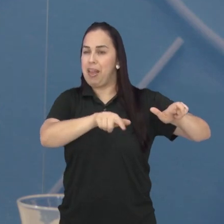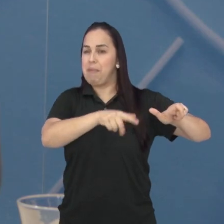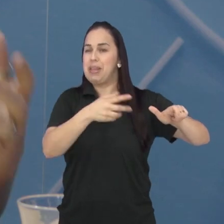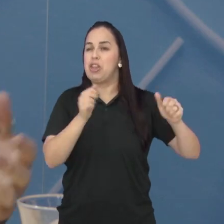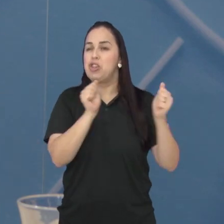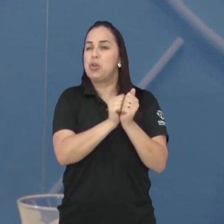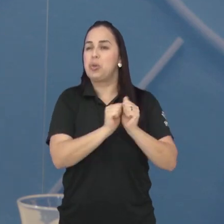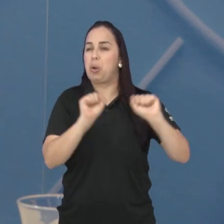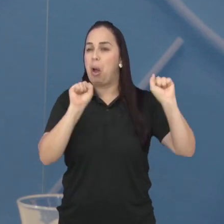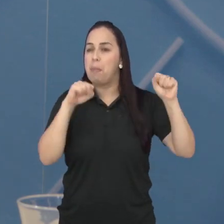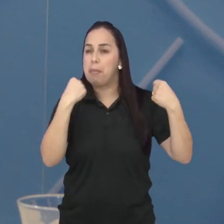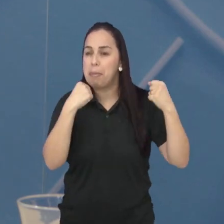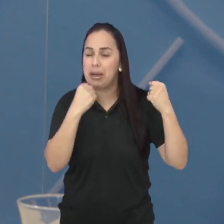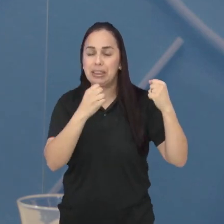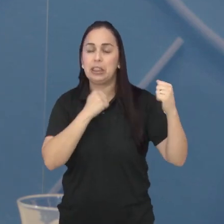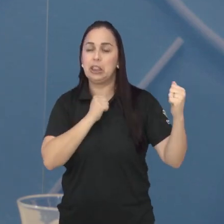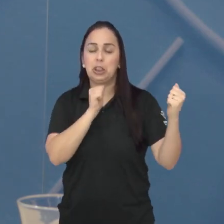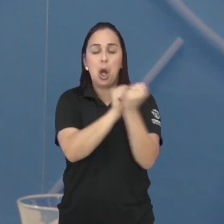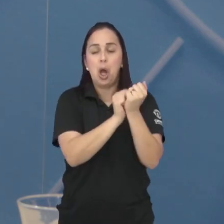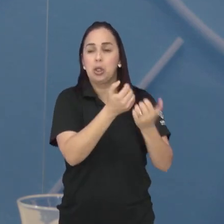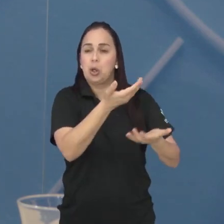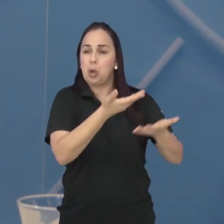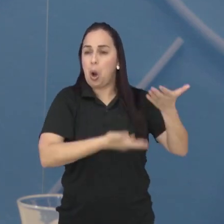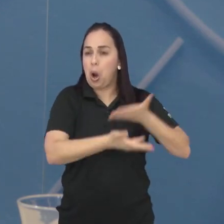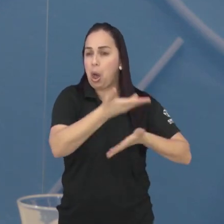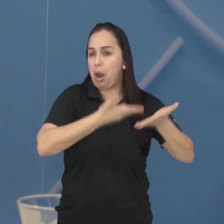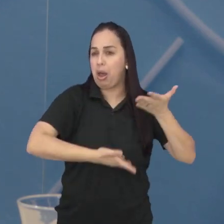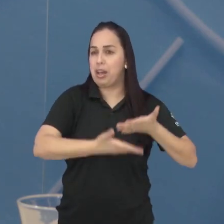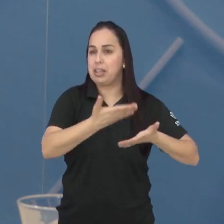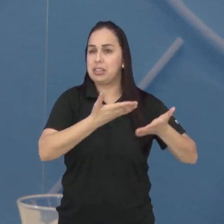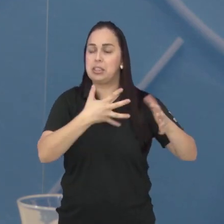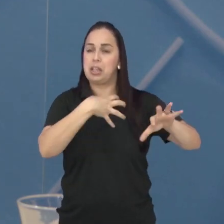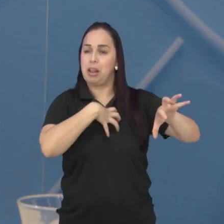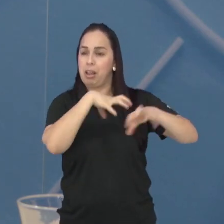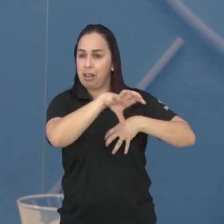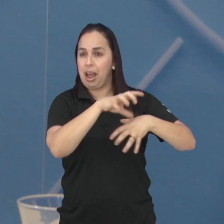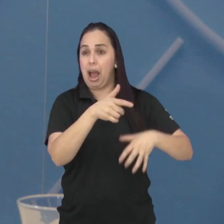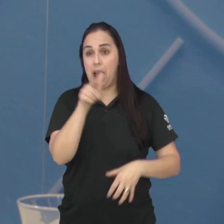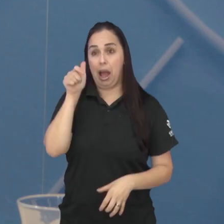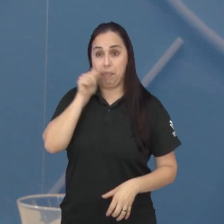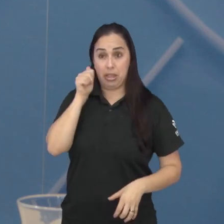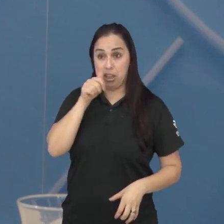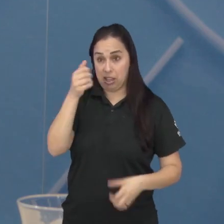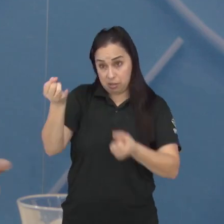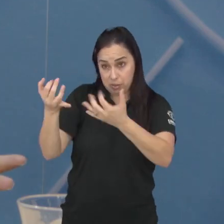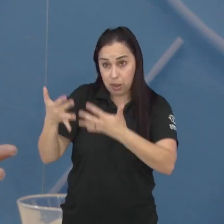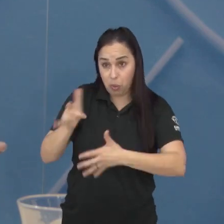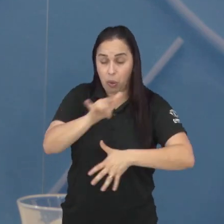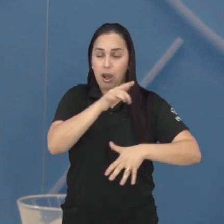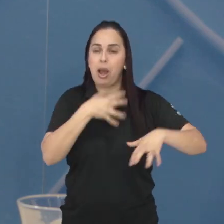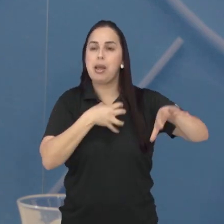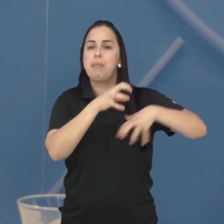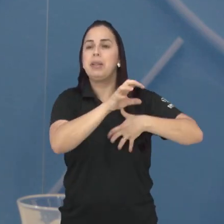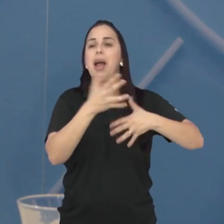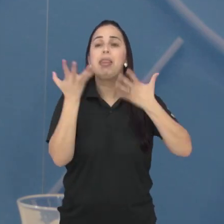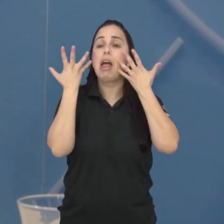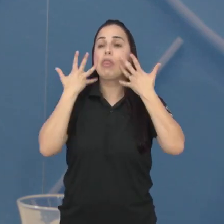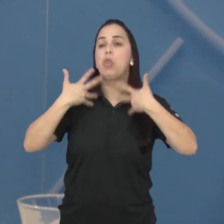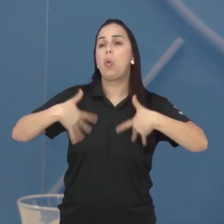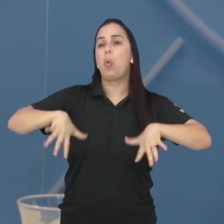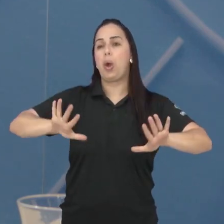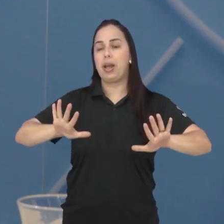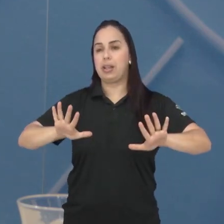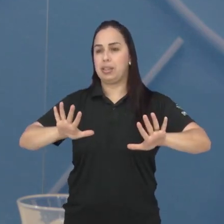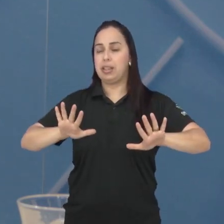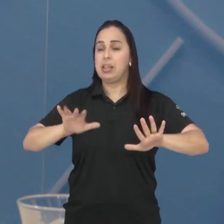comigo, conversar sobre isso, né? Ter essa empatia que a menina falou, é quase que natural, porque senão a gente